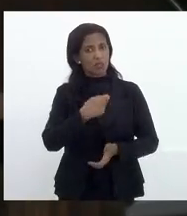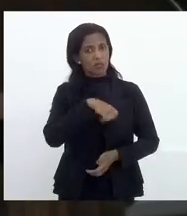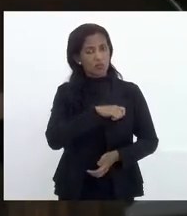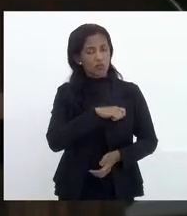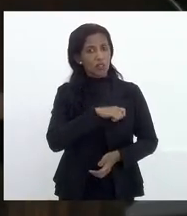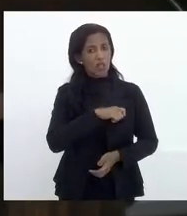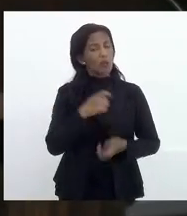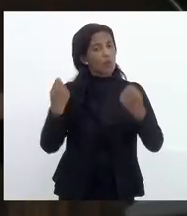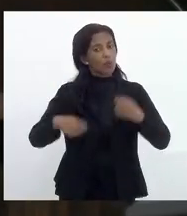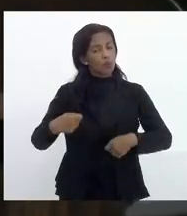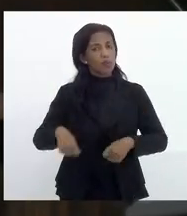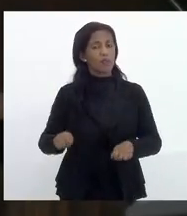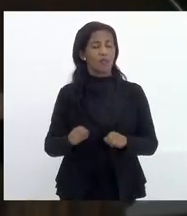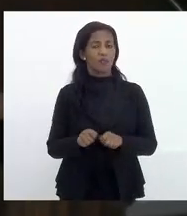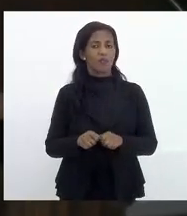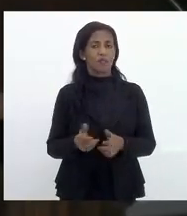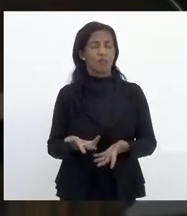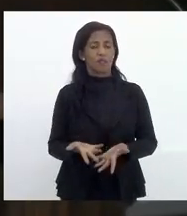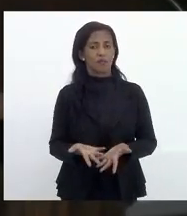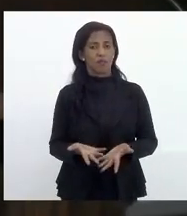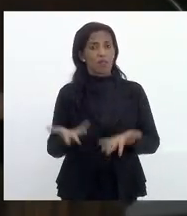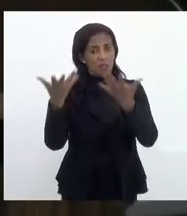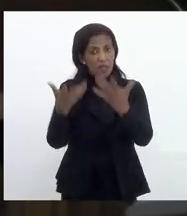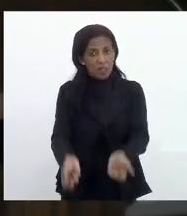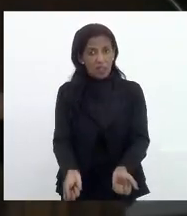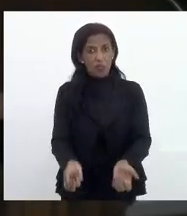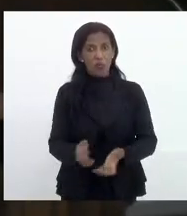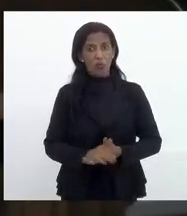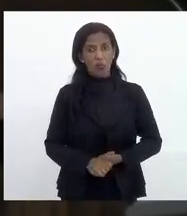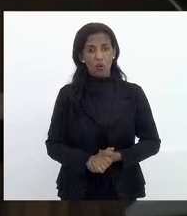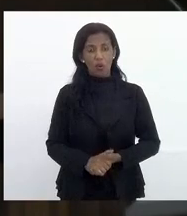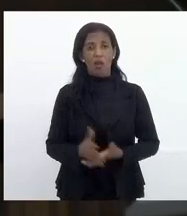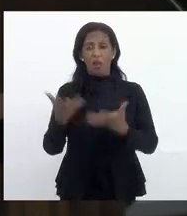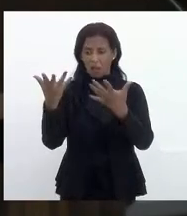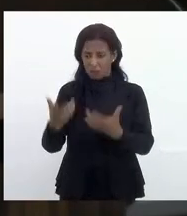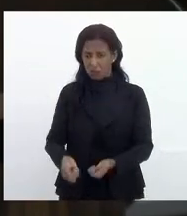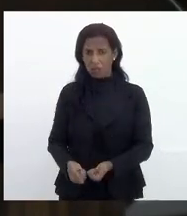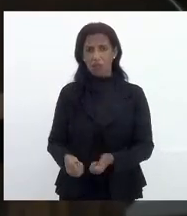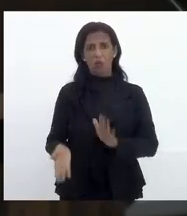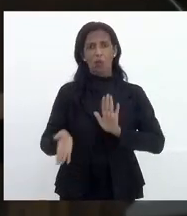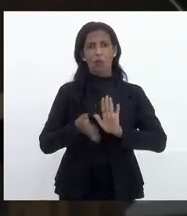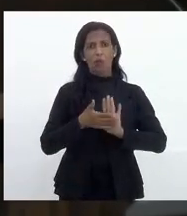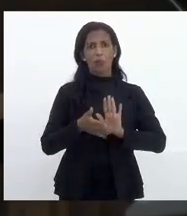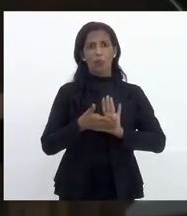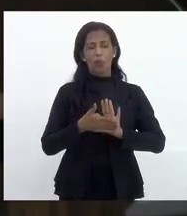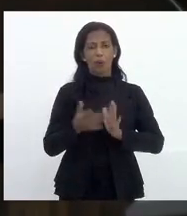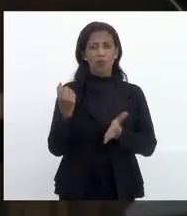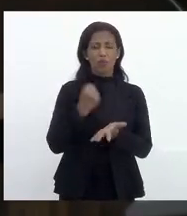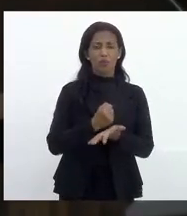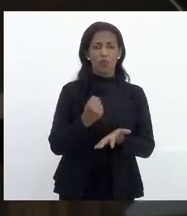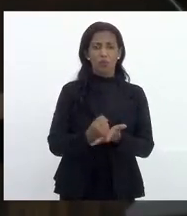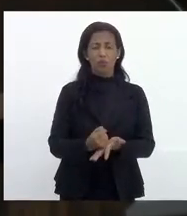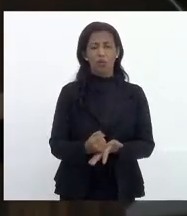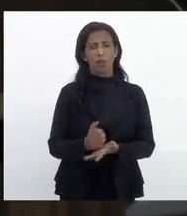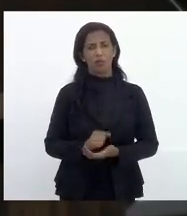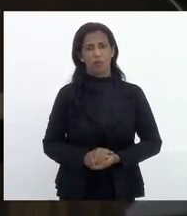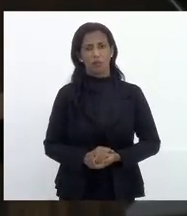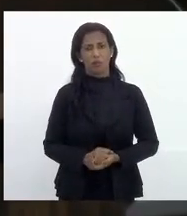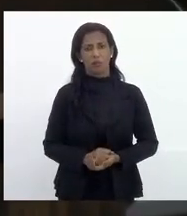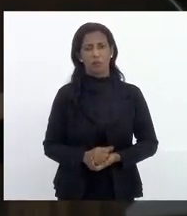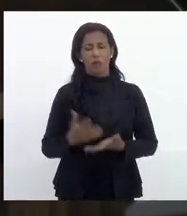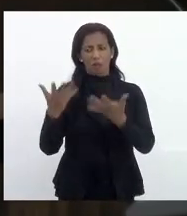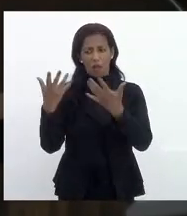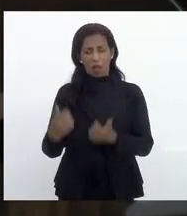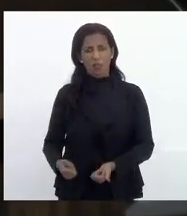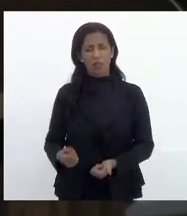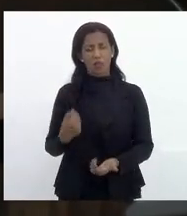e o que tinha que fazer e aceitou aderiu a essa a esse contrato aderiu quando